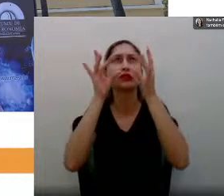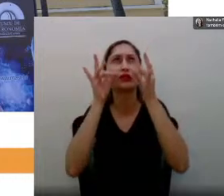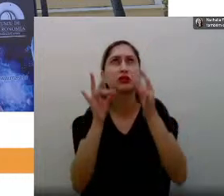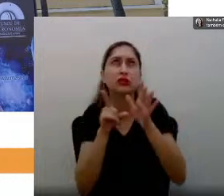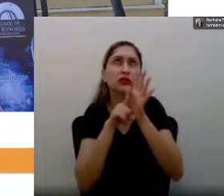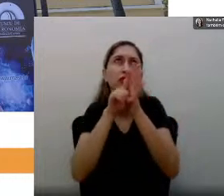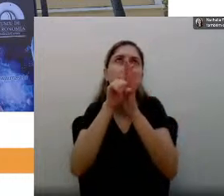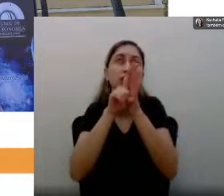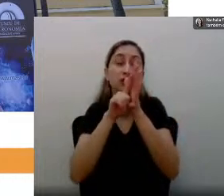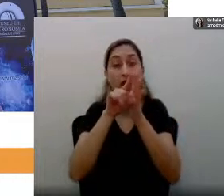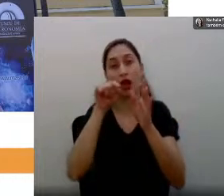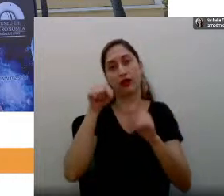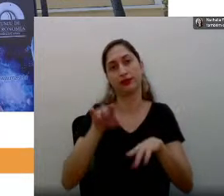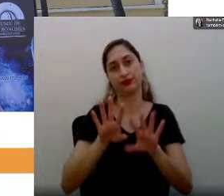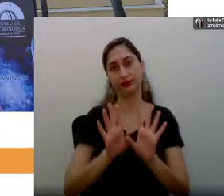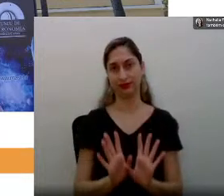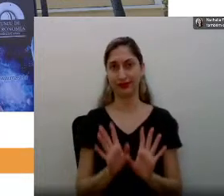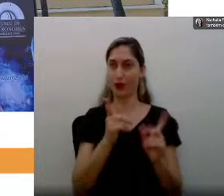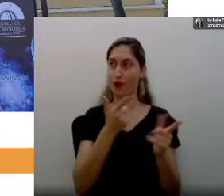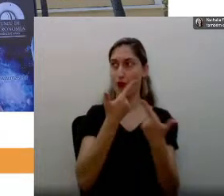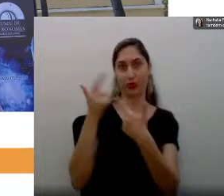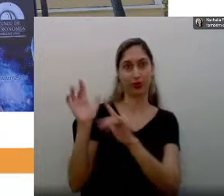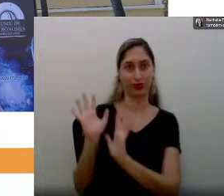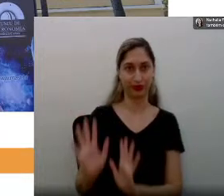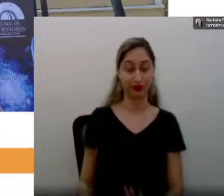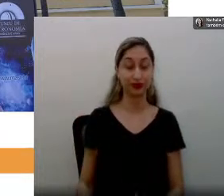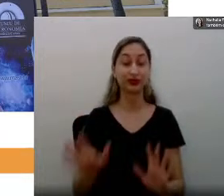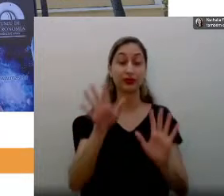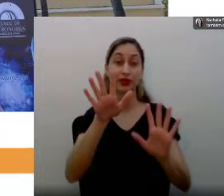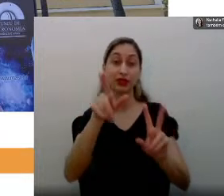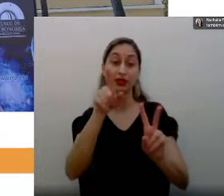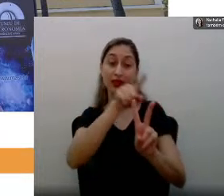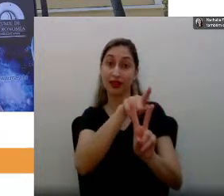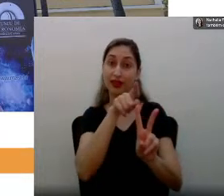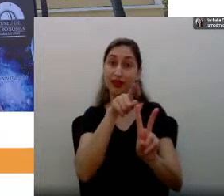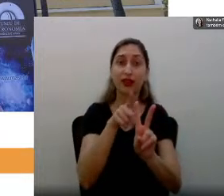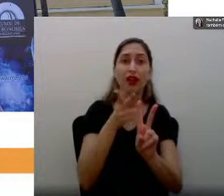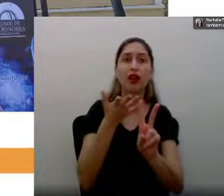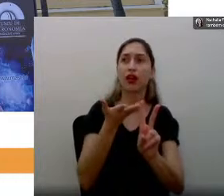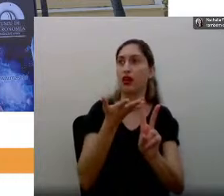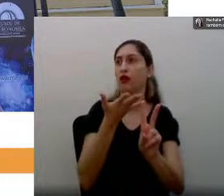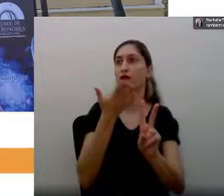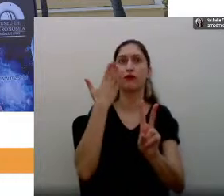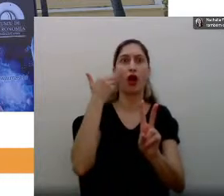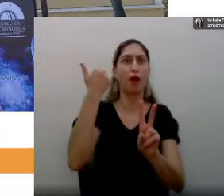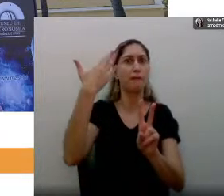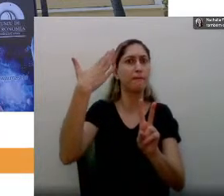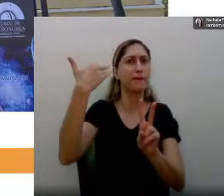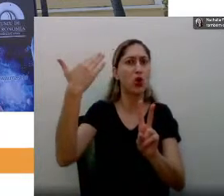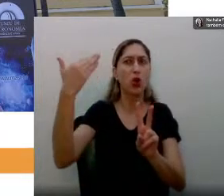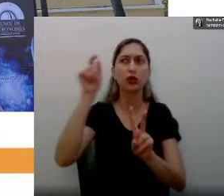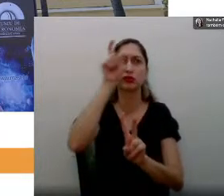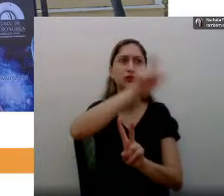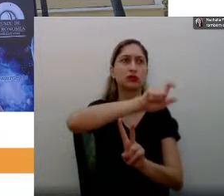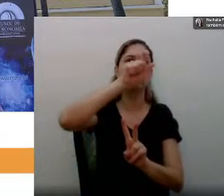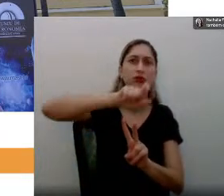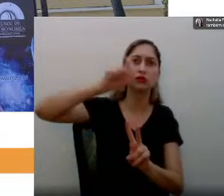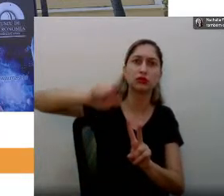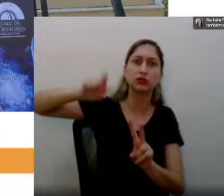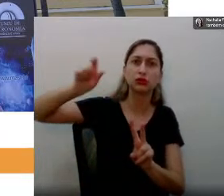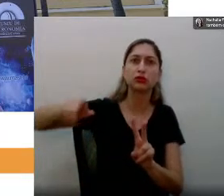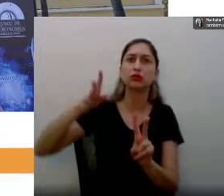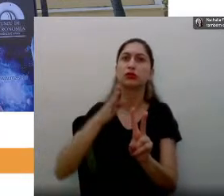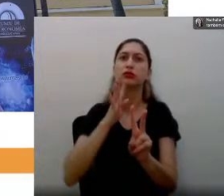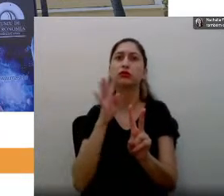várias atividades e eles ficaram muito conhecidos aqui né Não só que como fora daqui né então o interesse